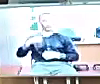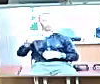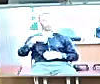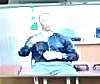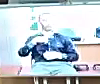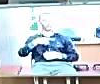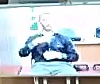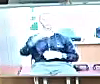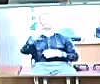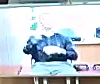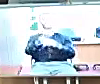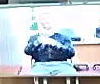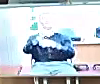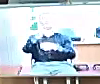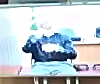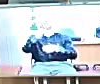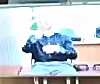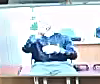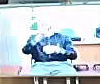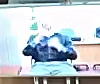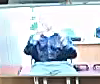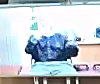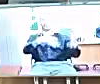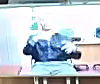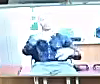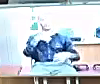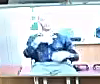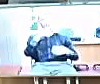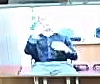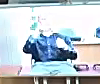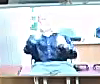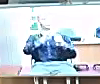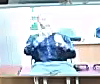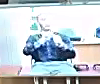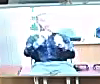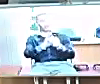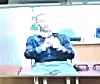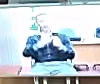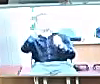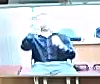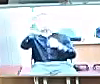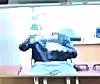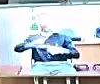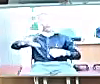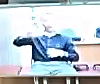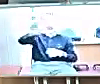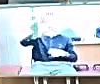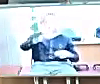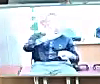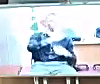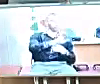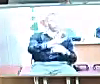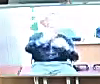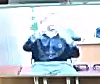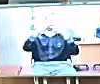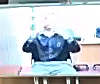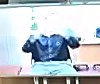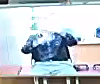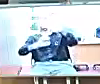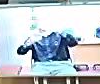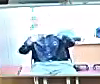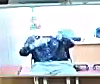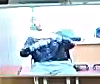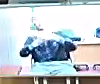fiscal se ele fez quais as áreas que ele beneficiou e quais as empresas que se um final disso foi